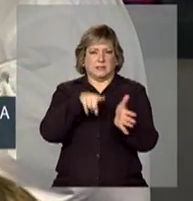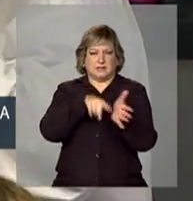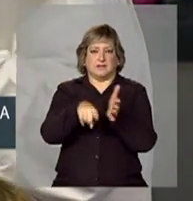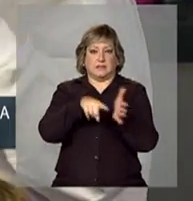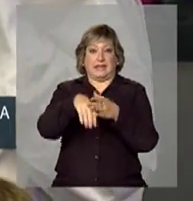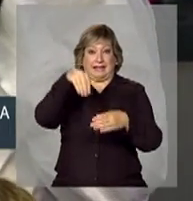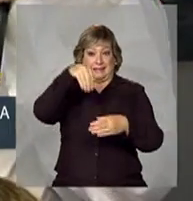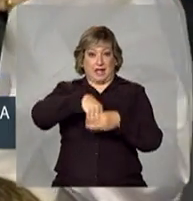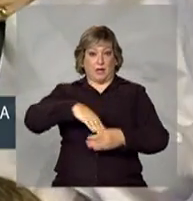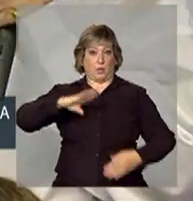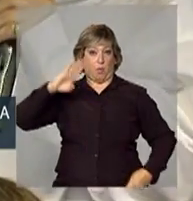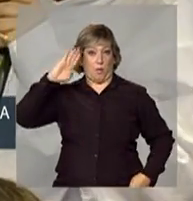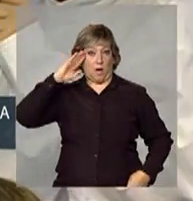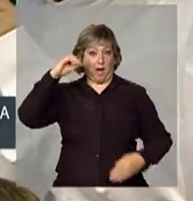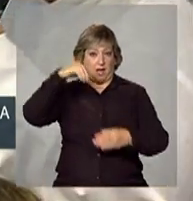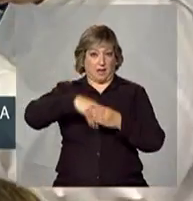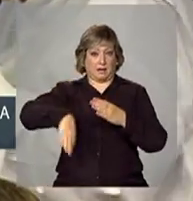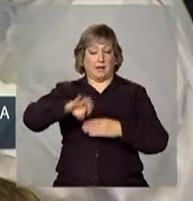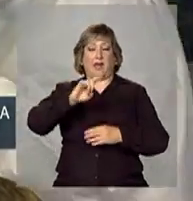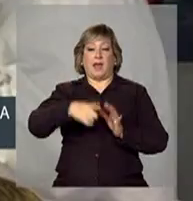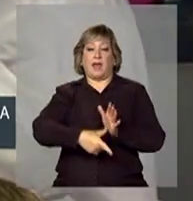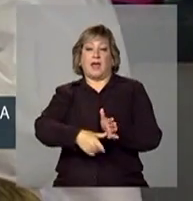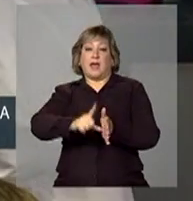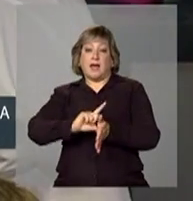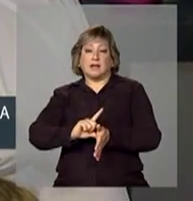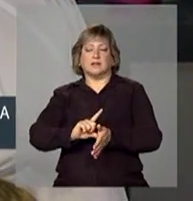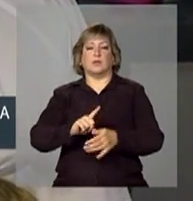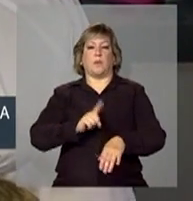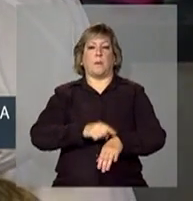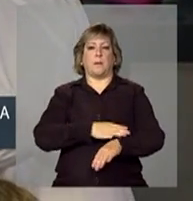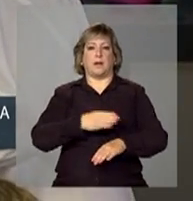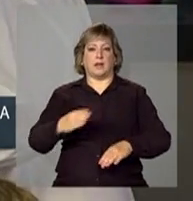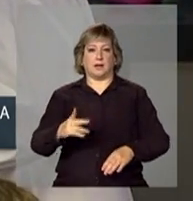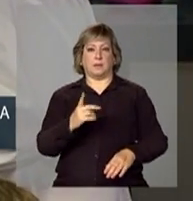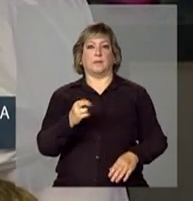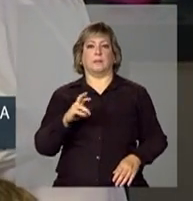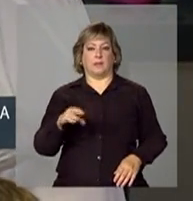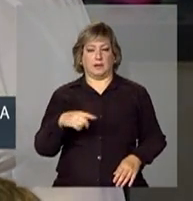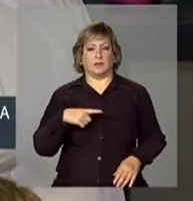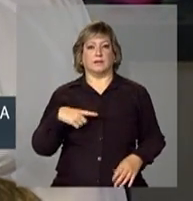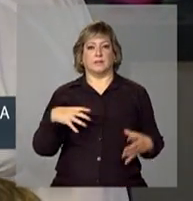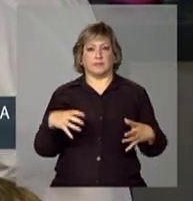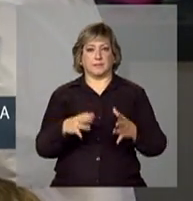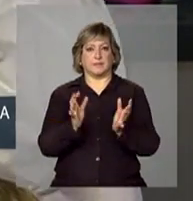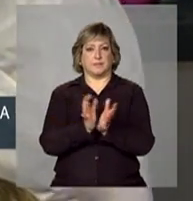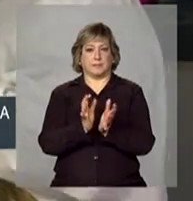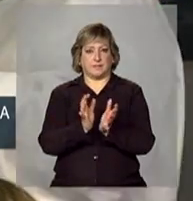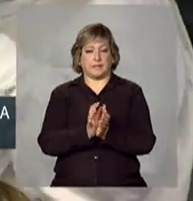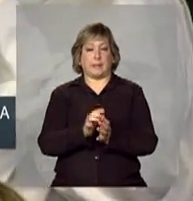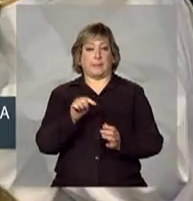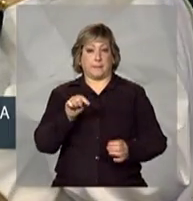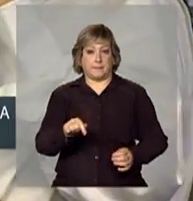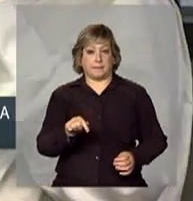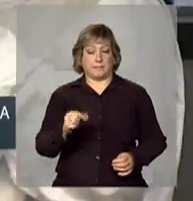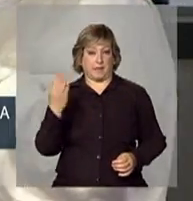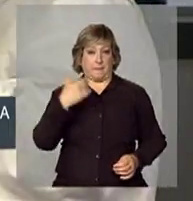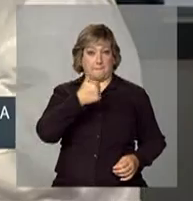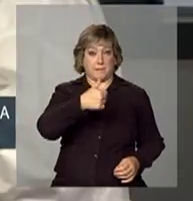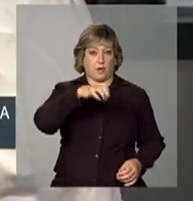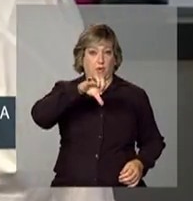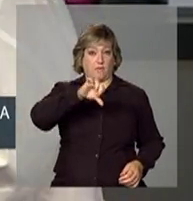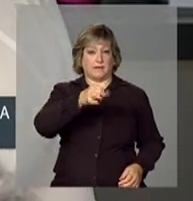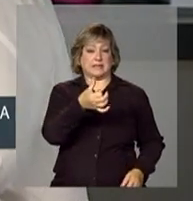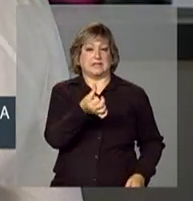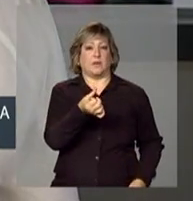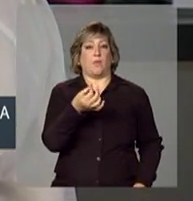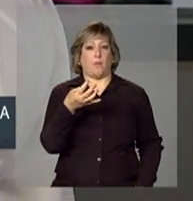é anterior ao período da luta armada. Segundo, a tortura começa a ser praticada nos quartéis em